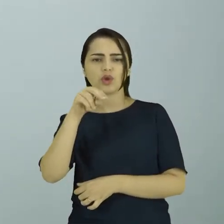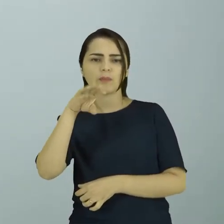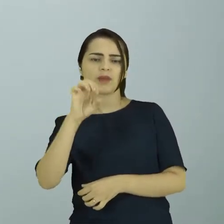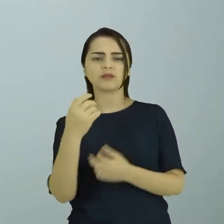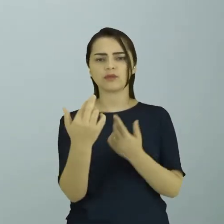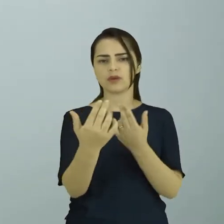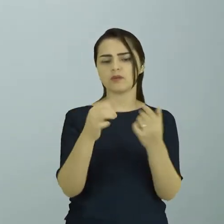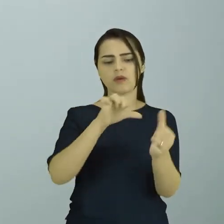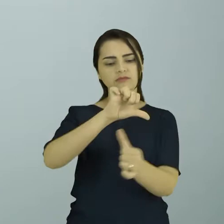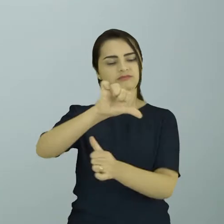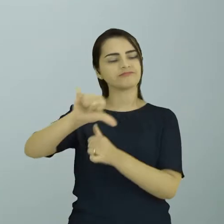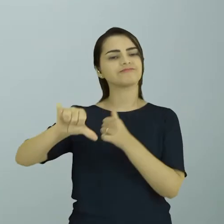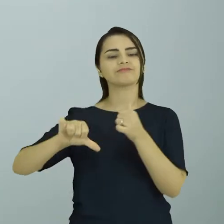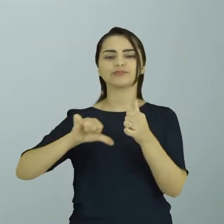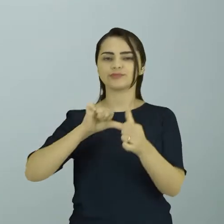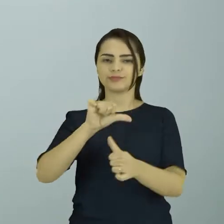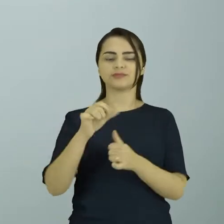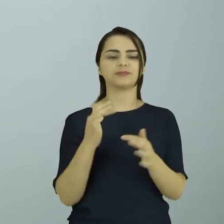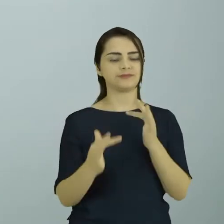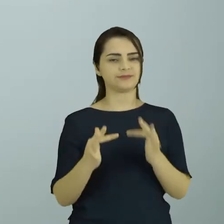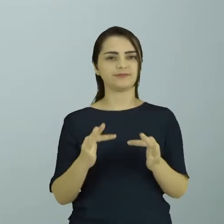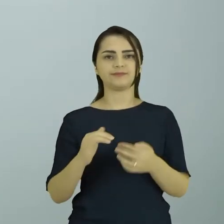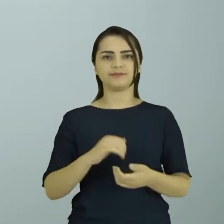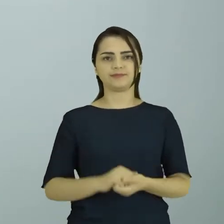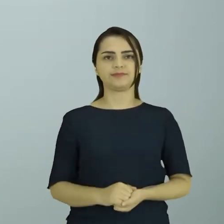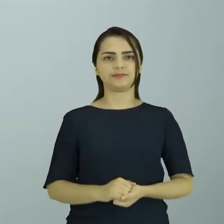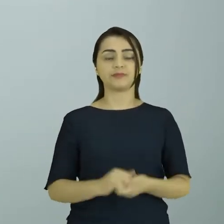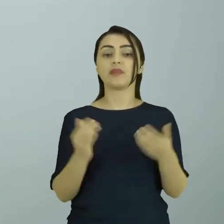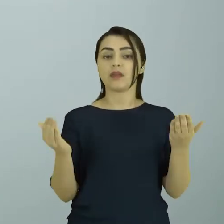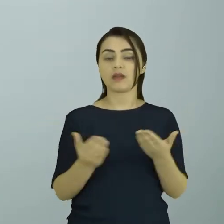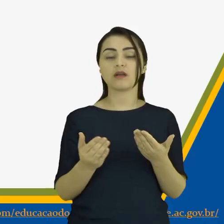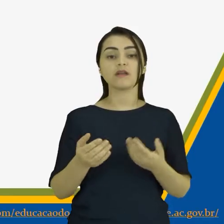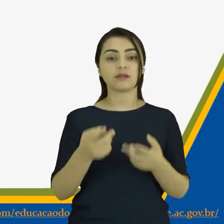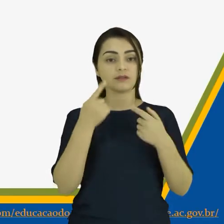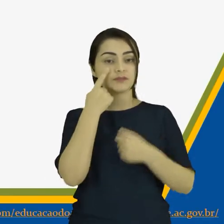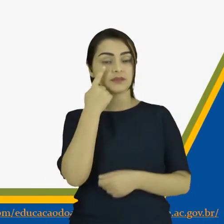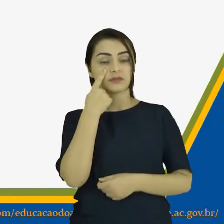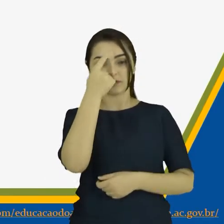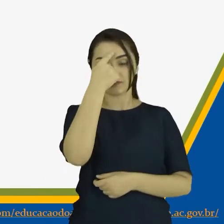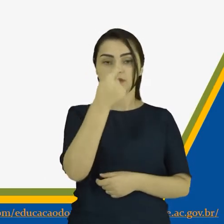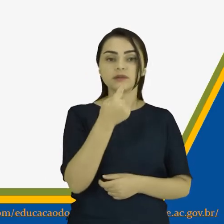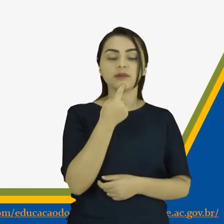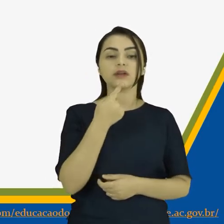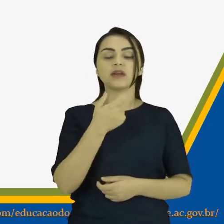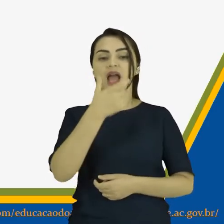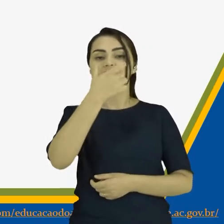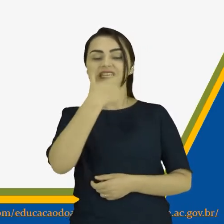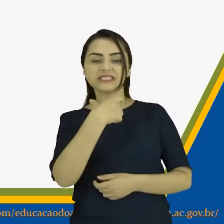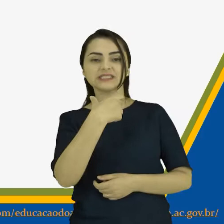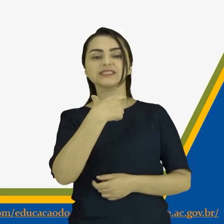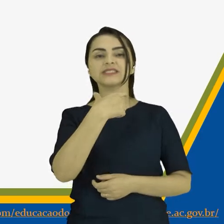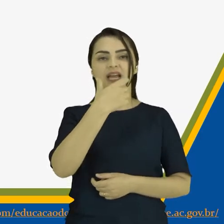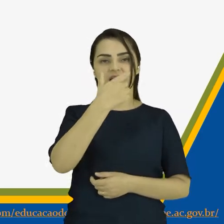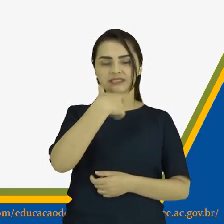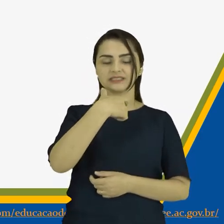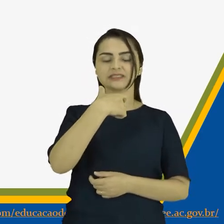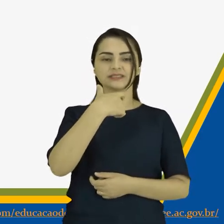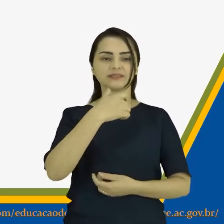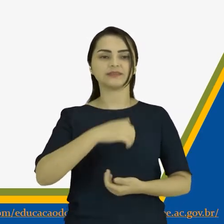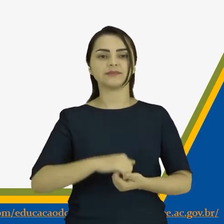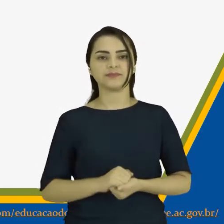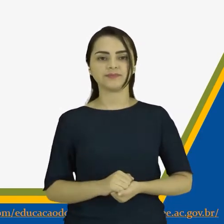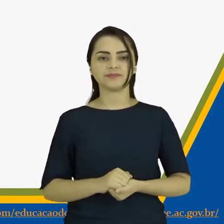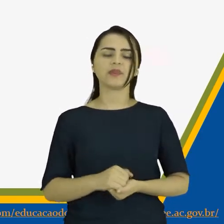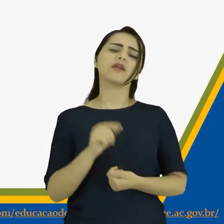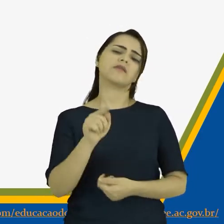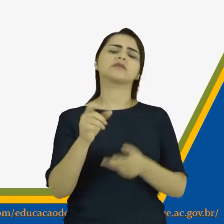de transformação, tá bom? Agora nós temos aí a imagem de uma fruta, mais especificamente a maçã,